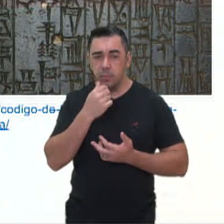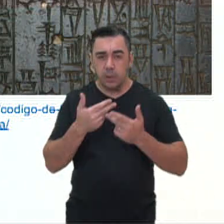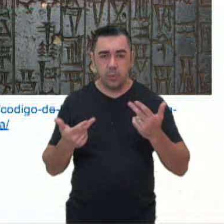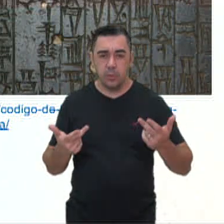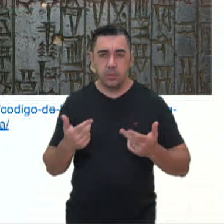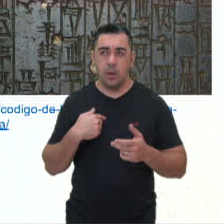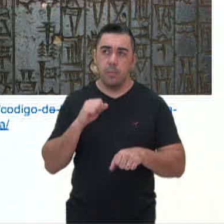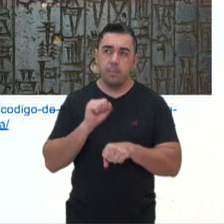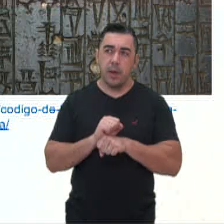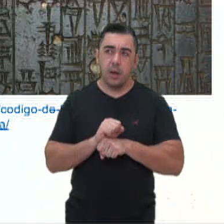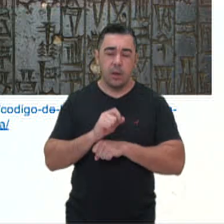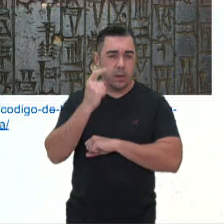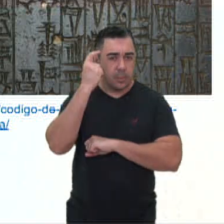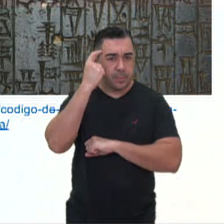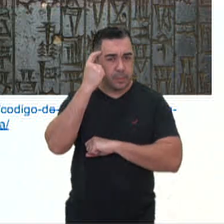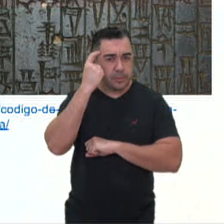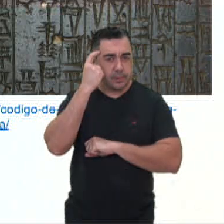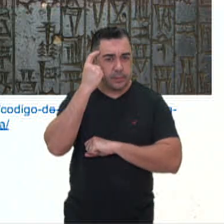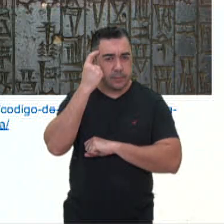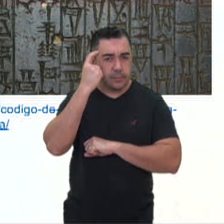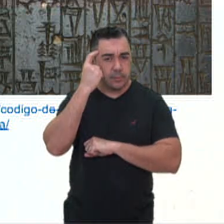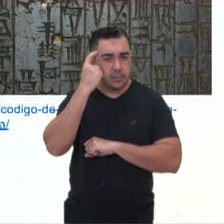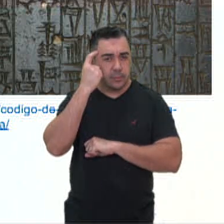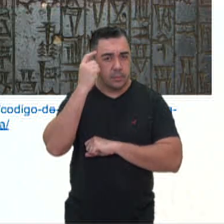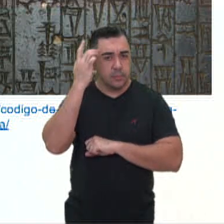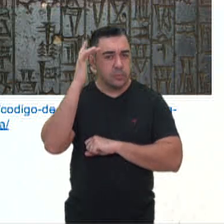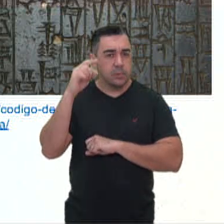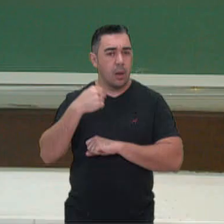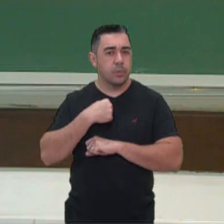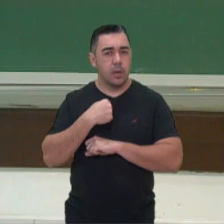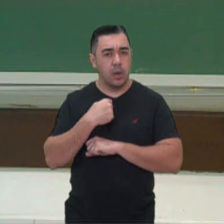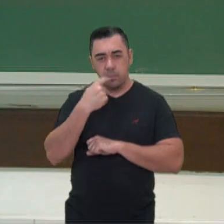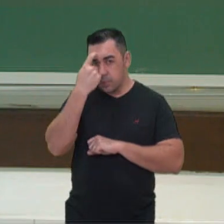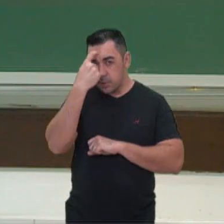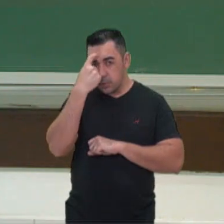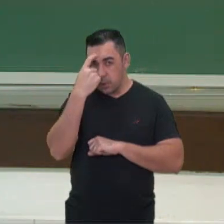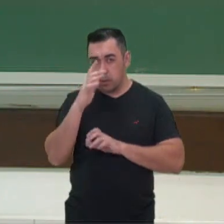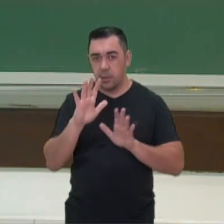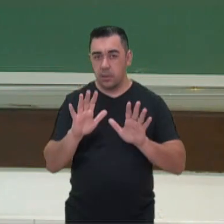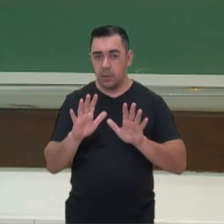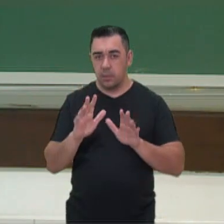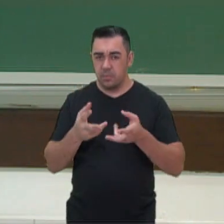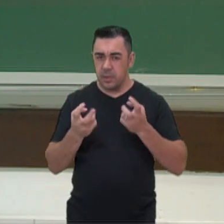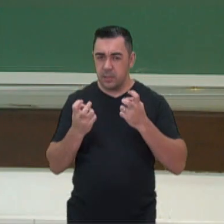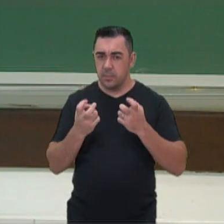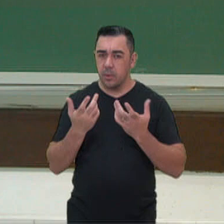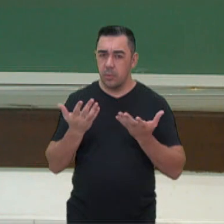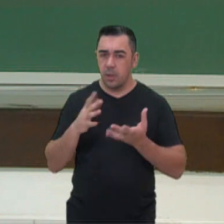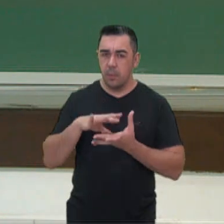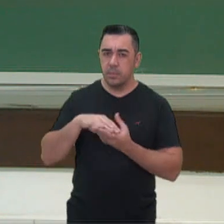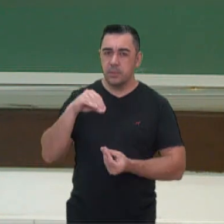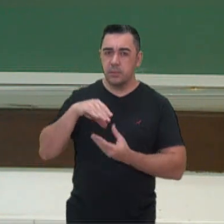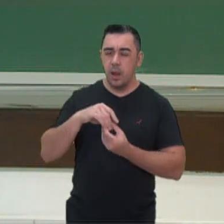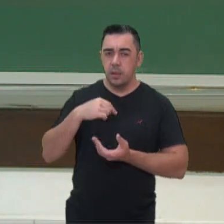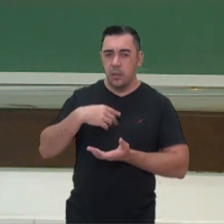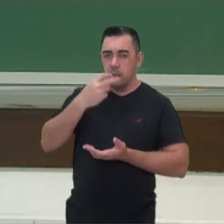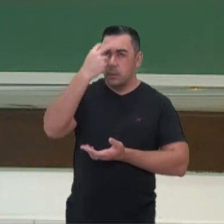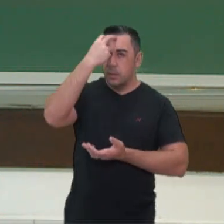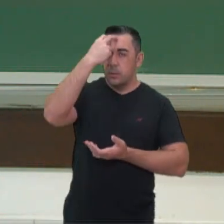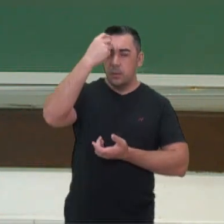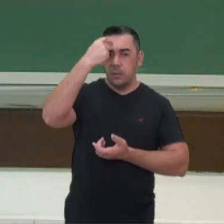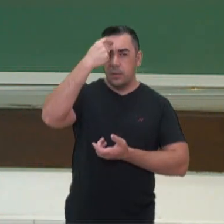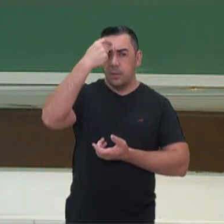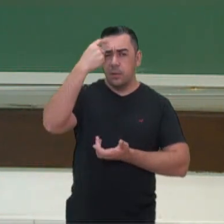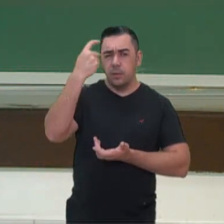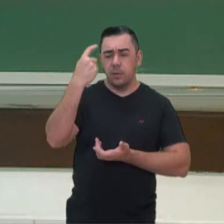parei de pensar, você não sabe o que eu pensei. Notou que uma coisa abstrata está na minha cabeça? Mas se